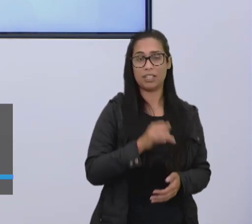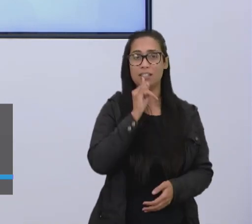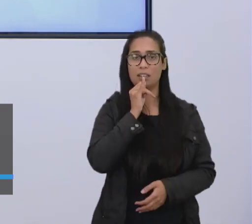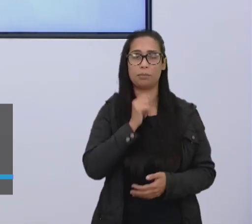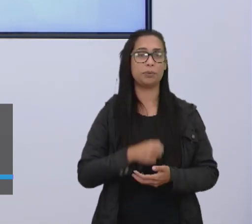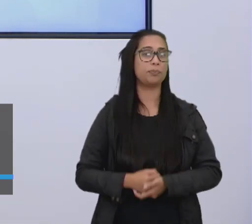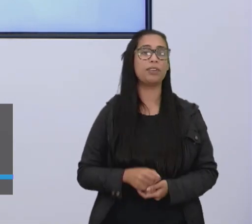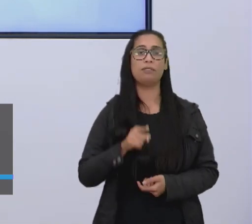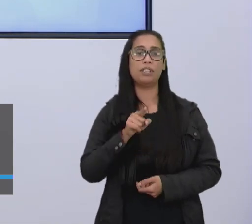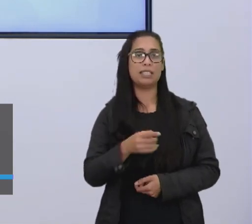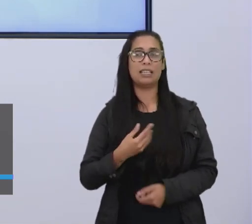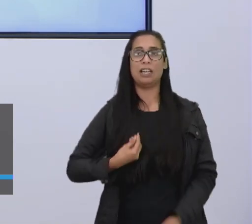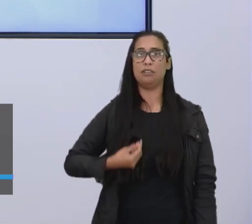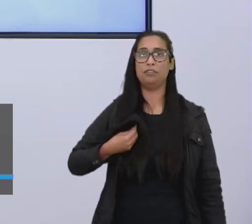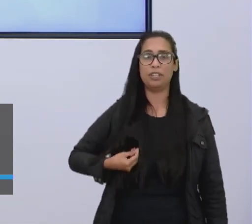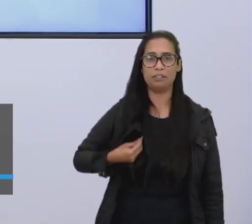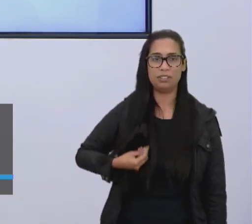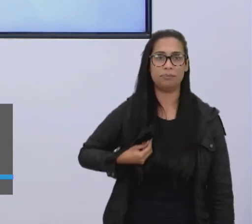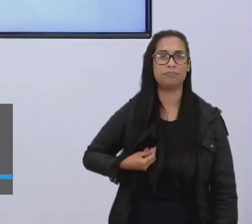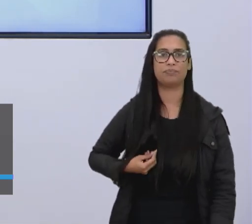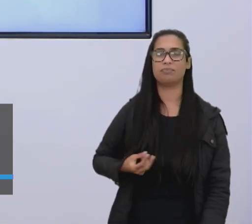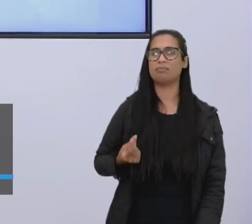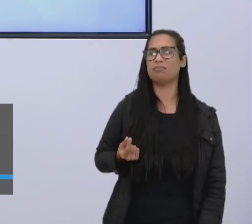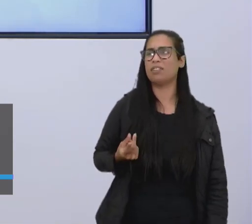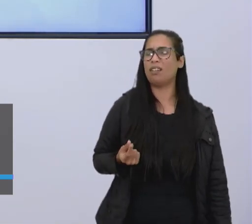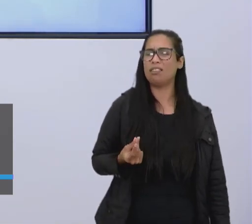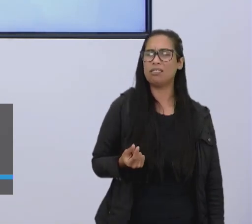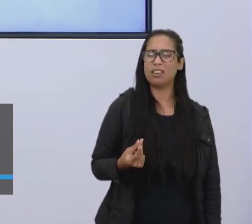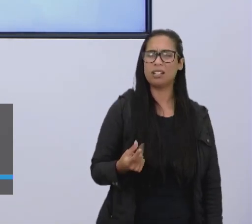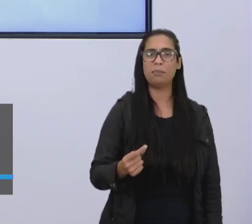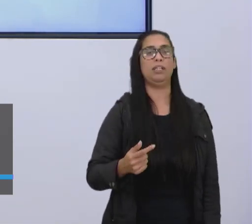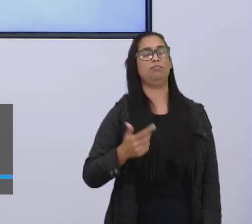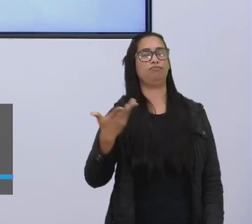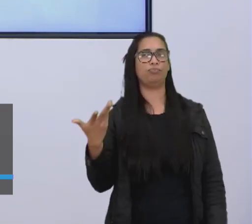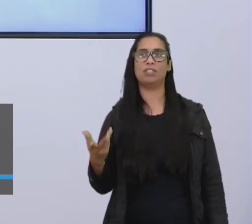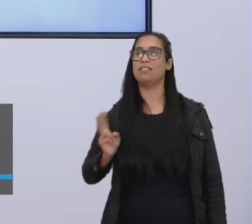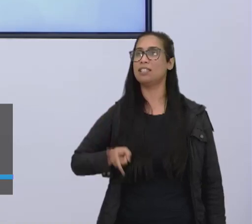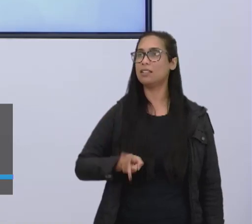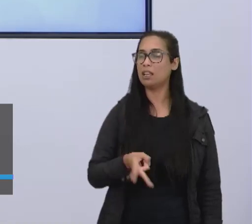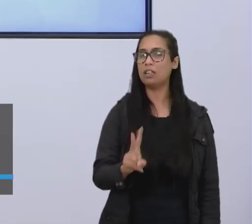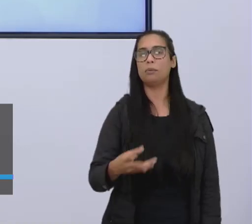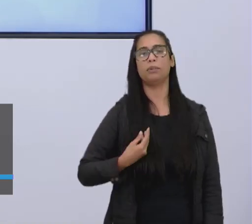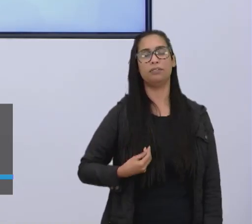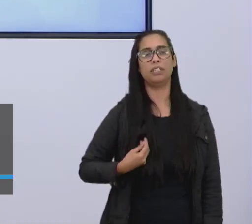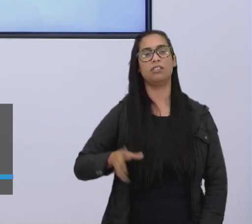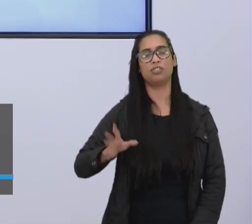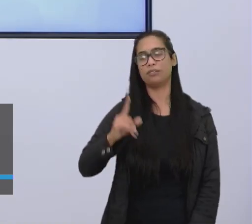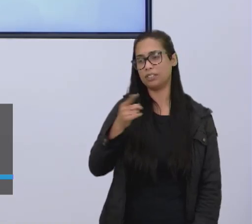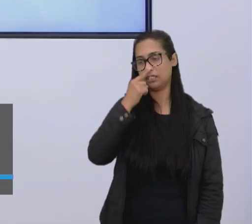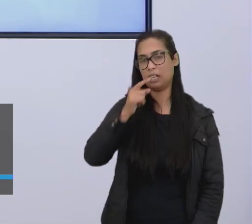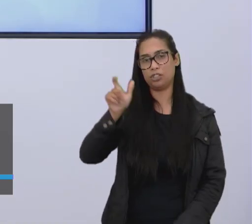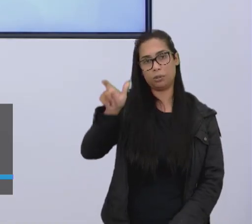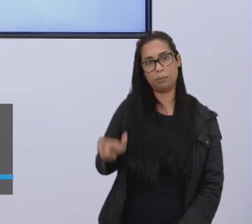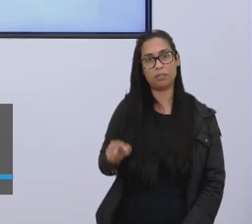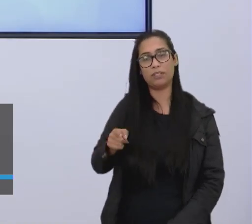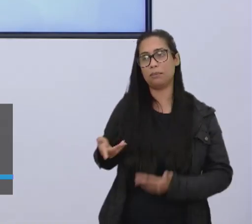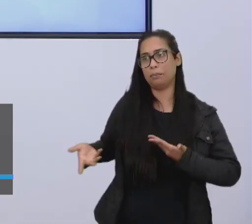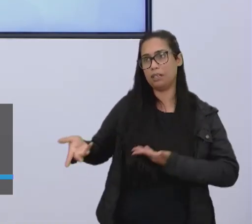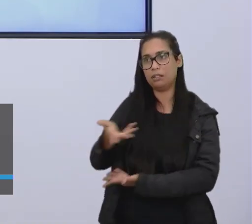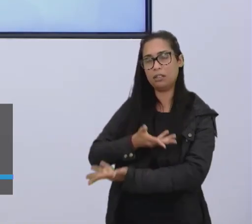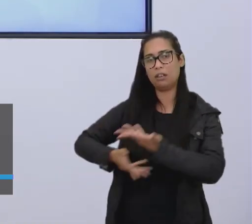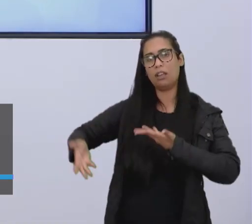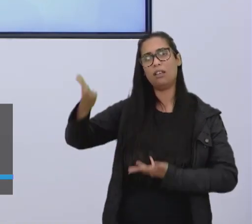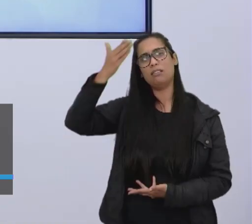vai criando laços de identidade, você vai criando valores, enfim, você vai compartilhando